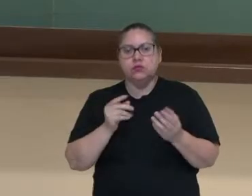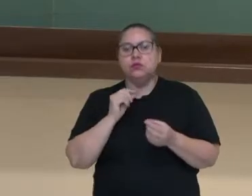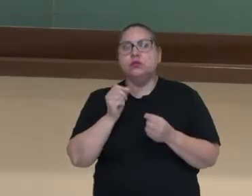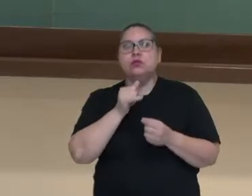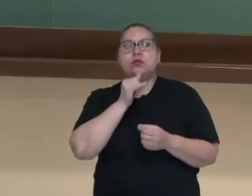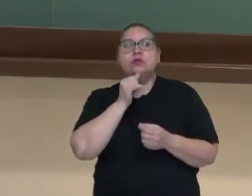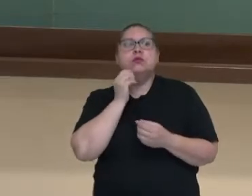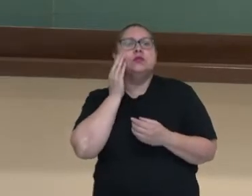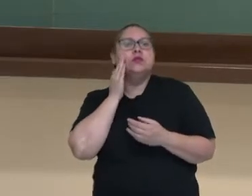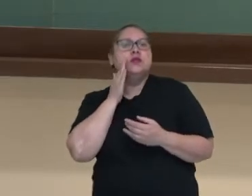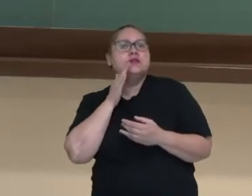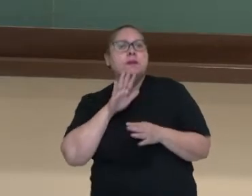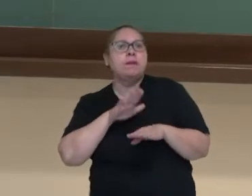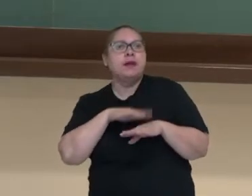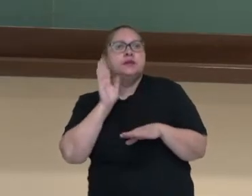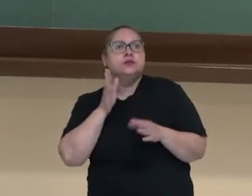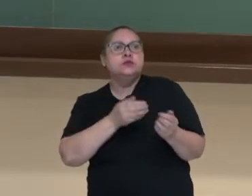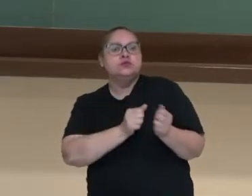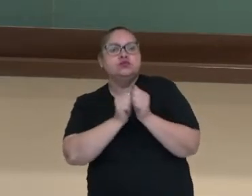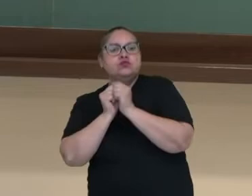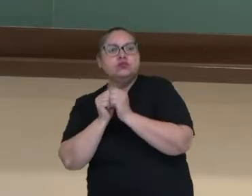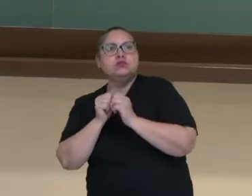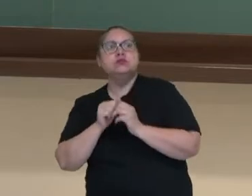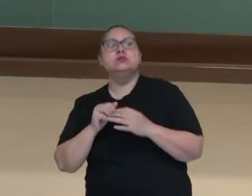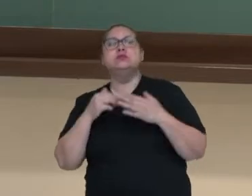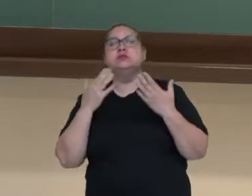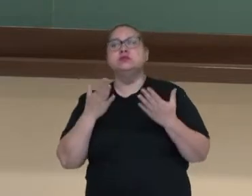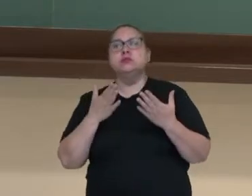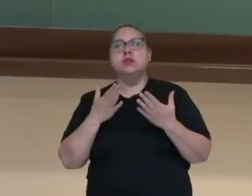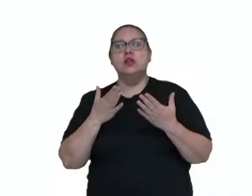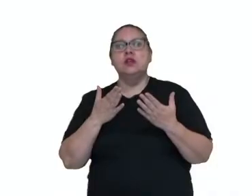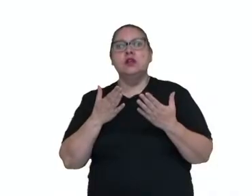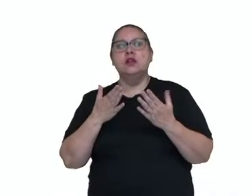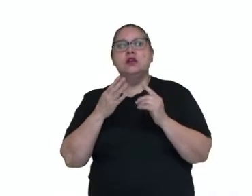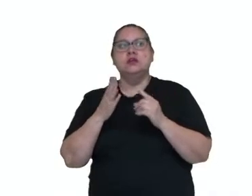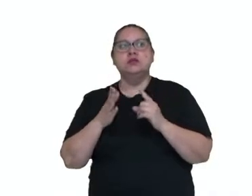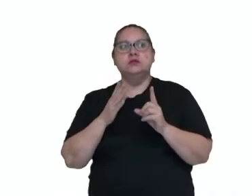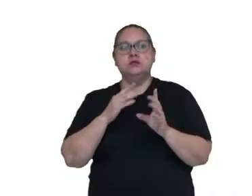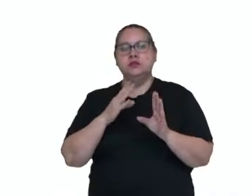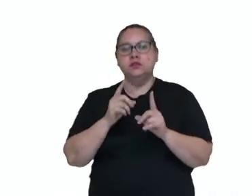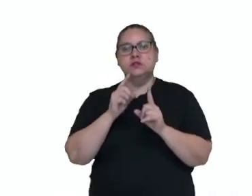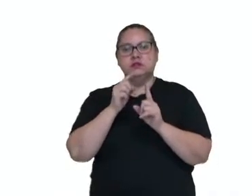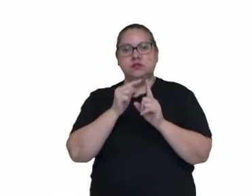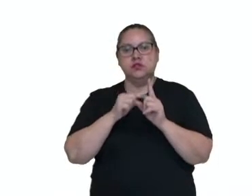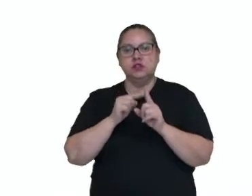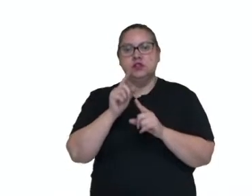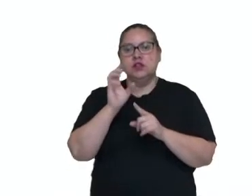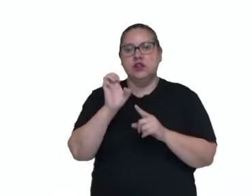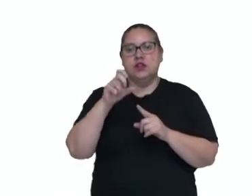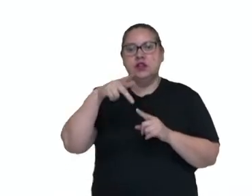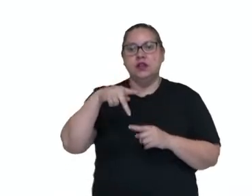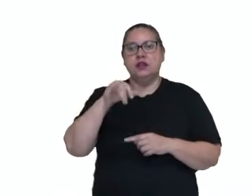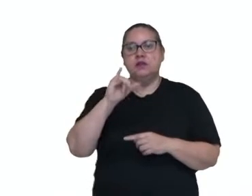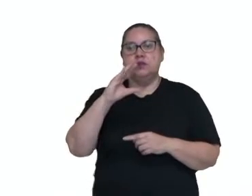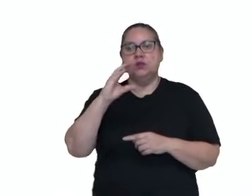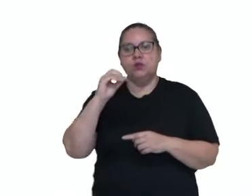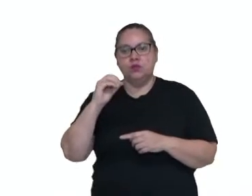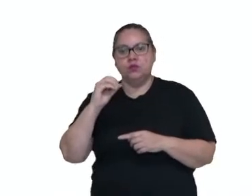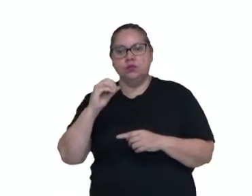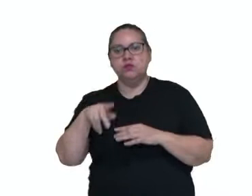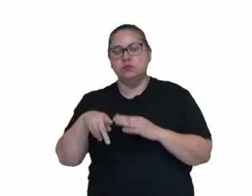pouquinho mais? Vem comigo! Então, em relação ao gênero épico, o qual pertence